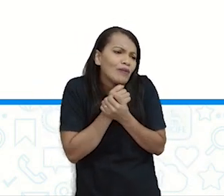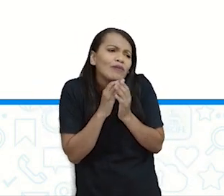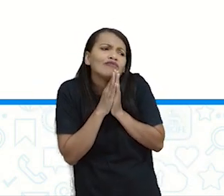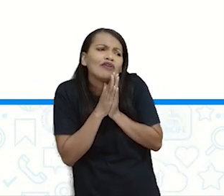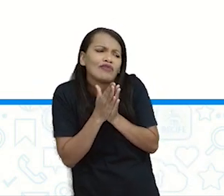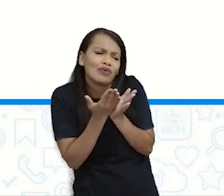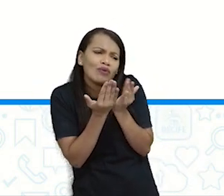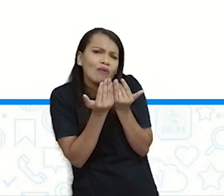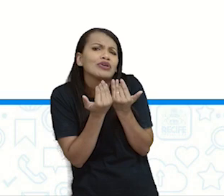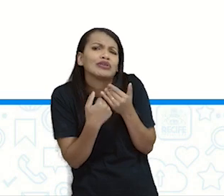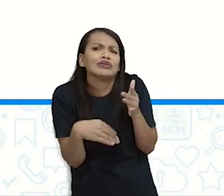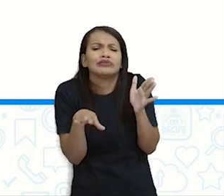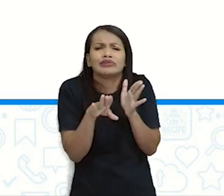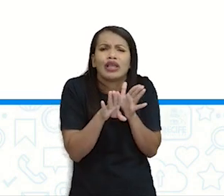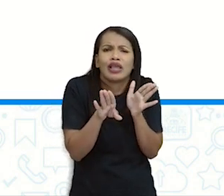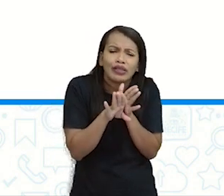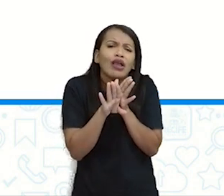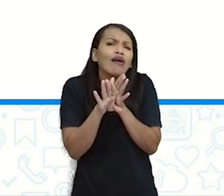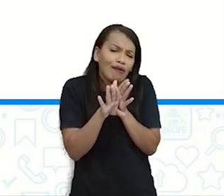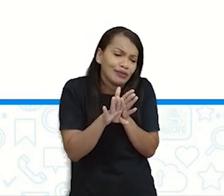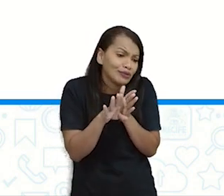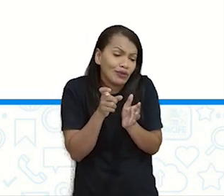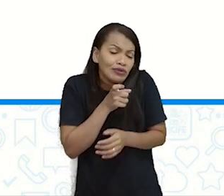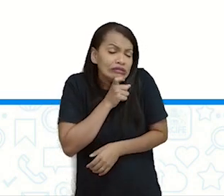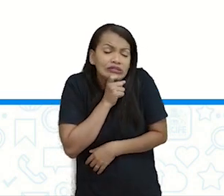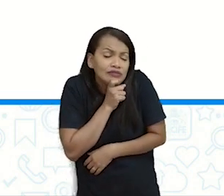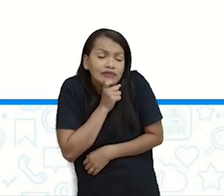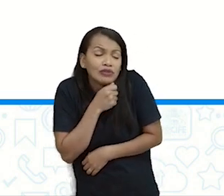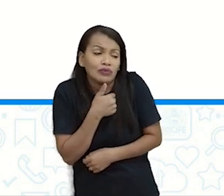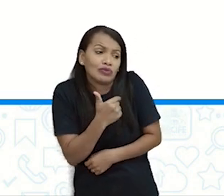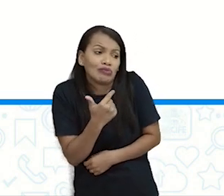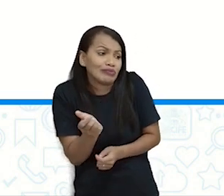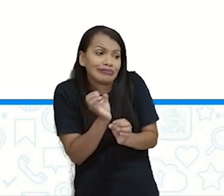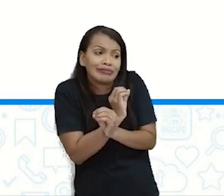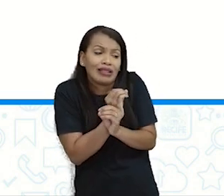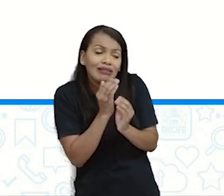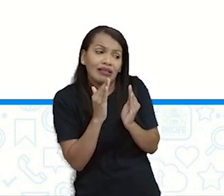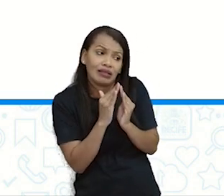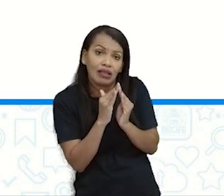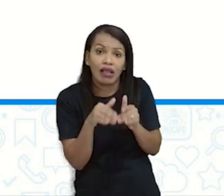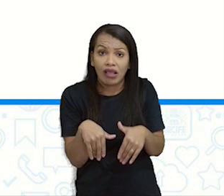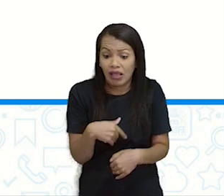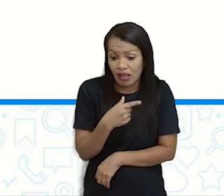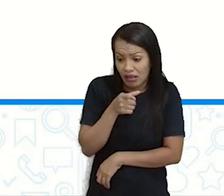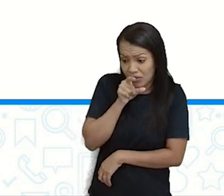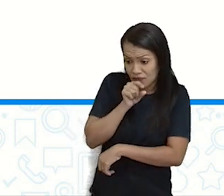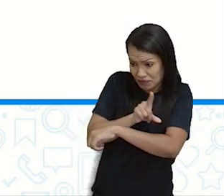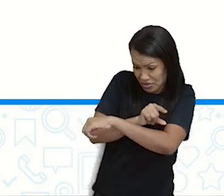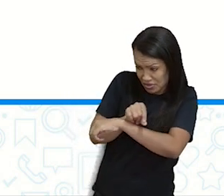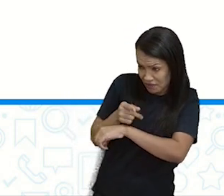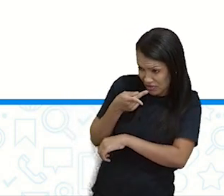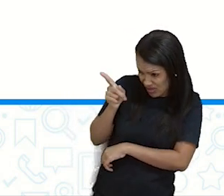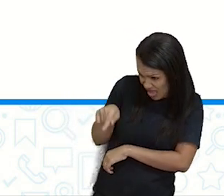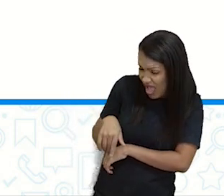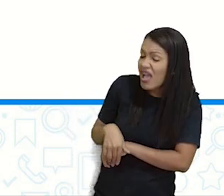comidinha, está chegando o inverno e eu não tenho nada na minha casa para comer. Aí a formiga falou, ah,